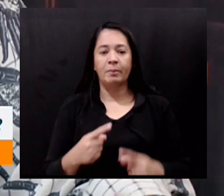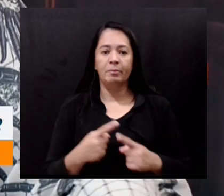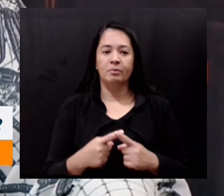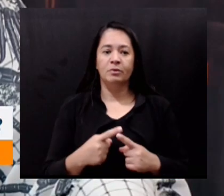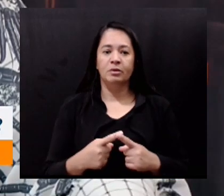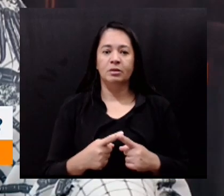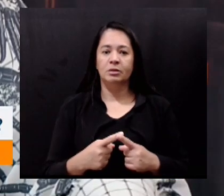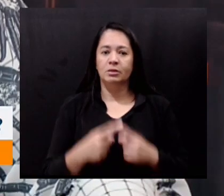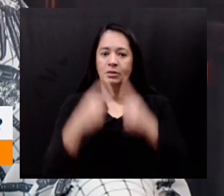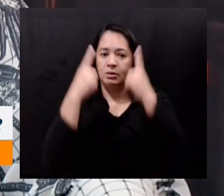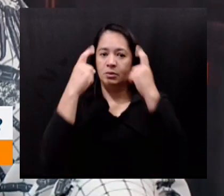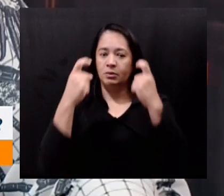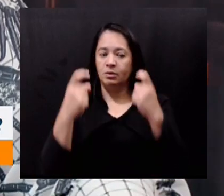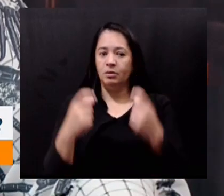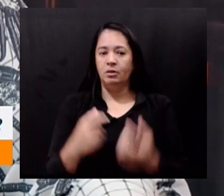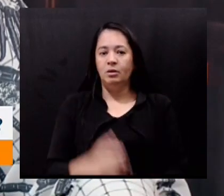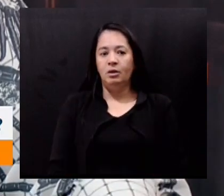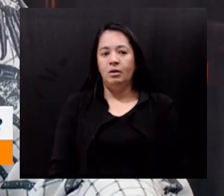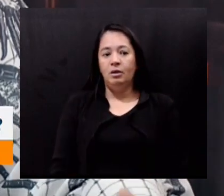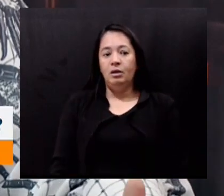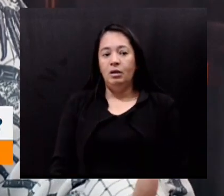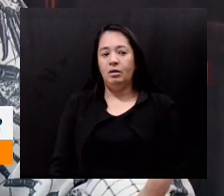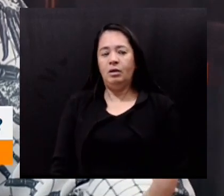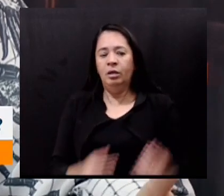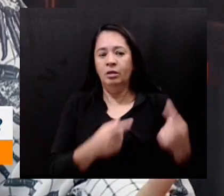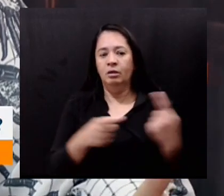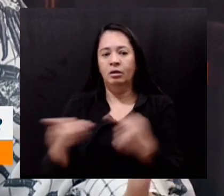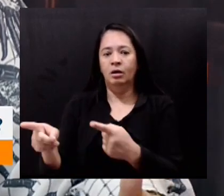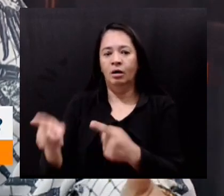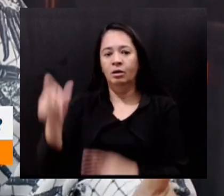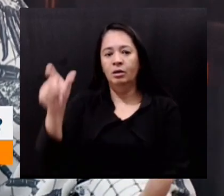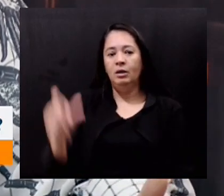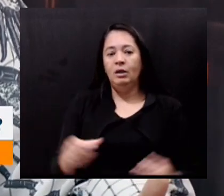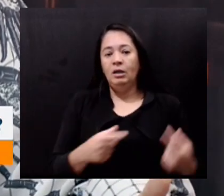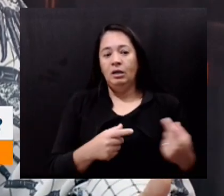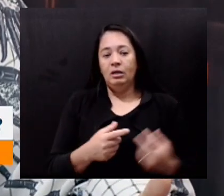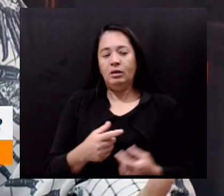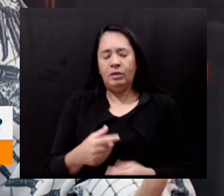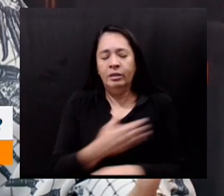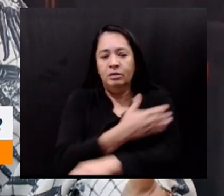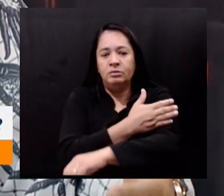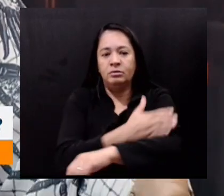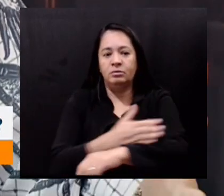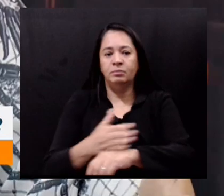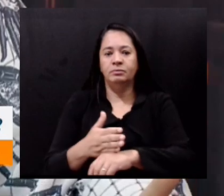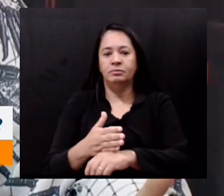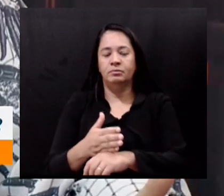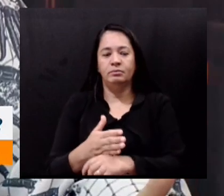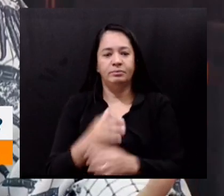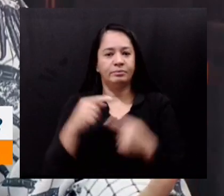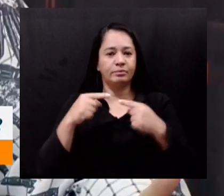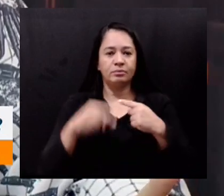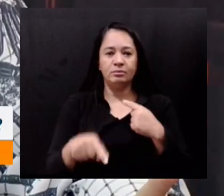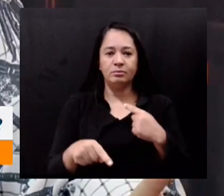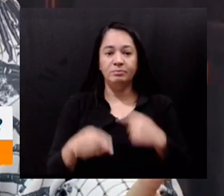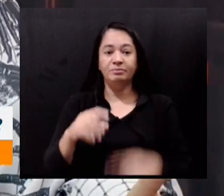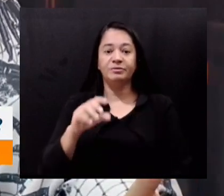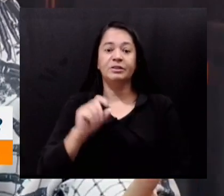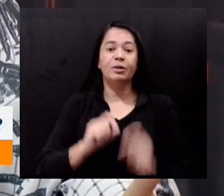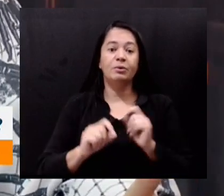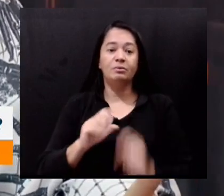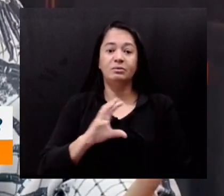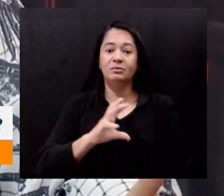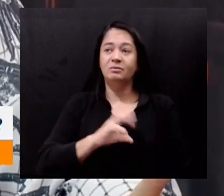grande para com o outro e, assim, foge dos princípios que nós acreditamos, né, que é amar a Deus sobre todas as coisas e